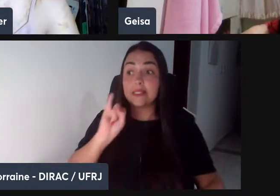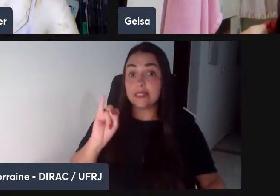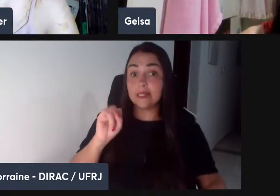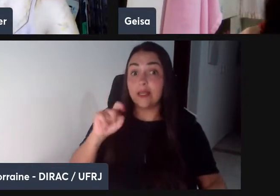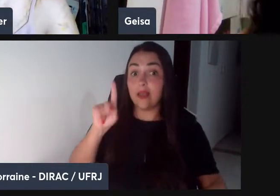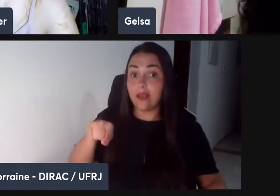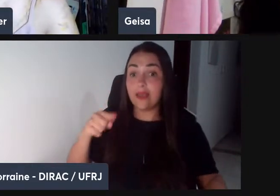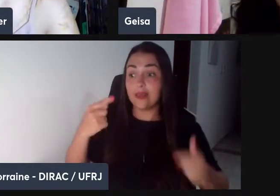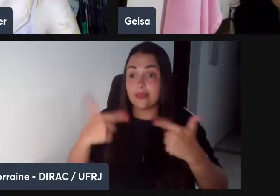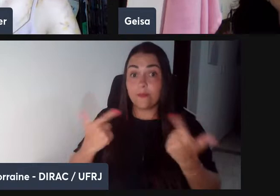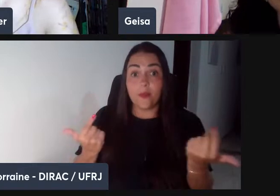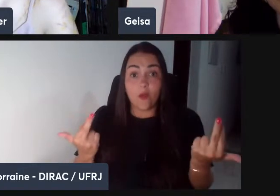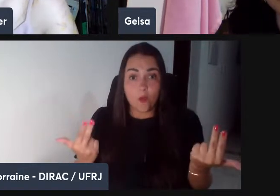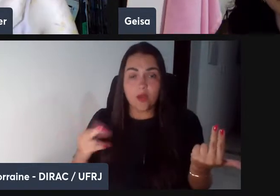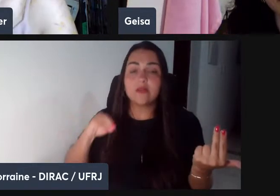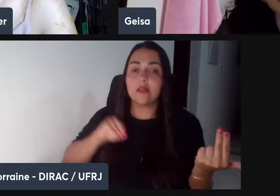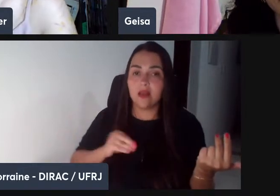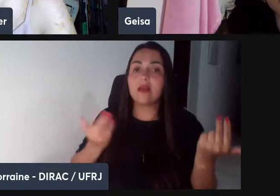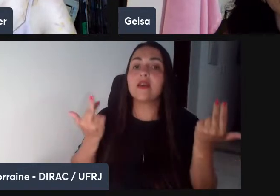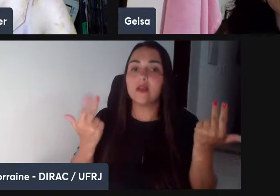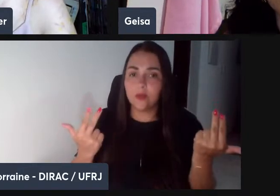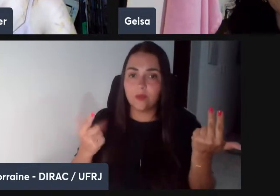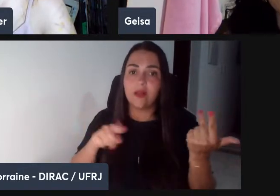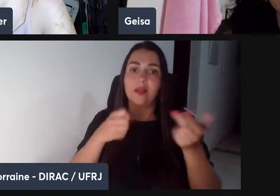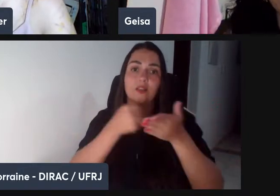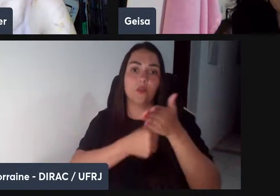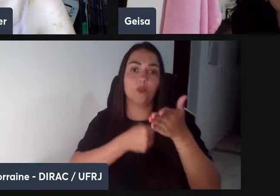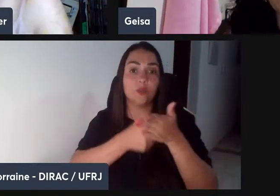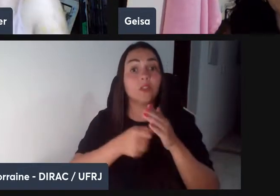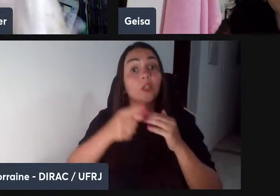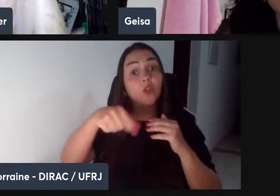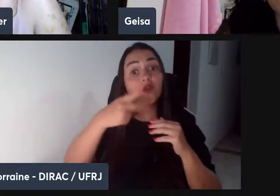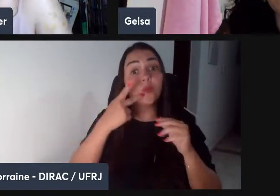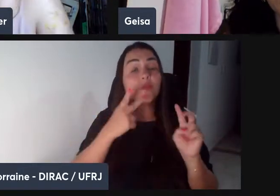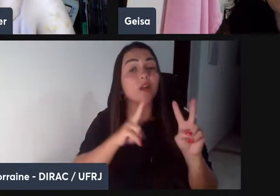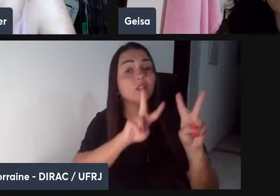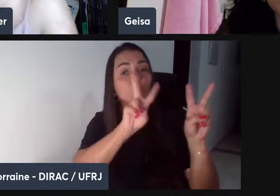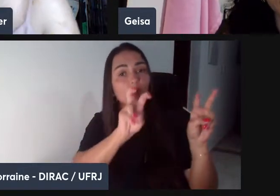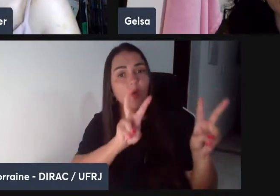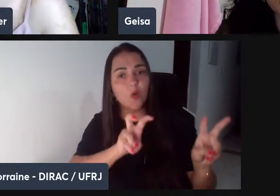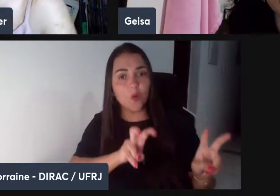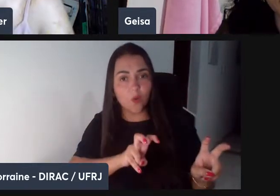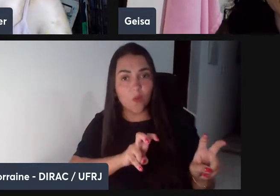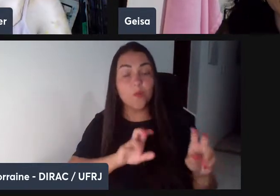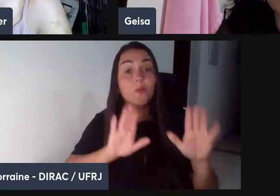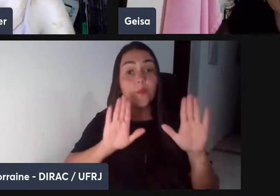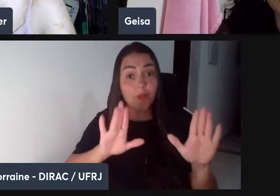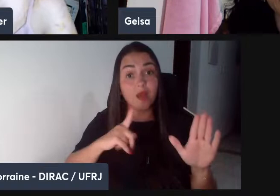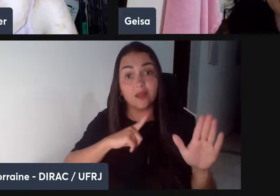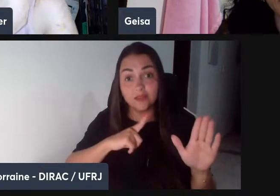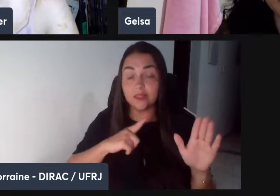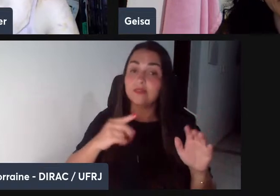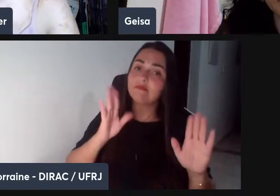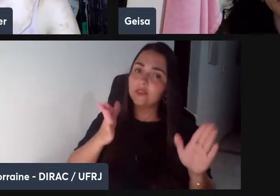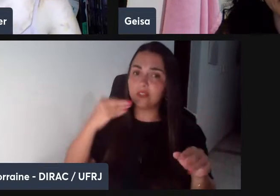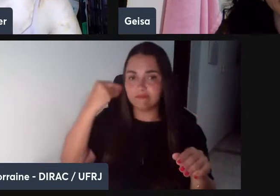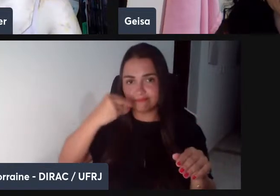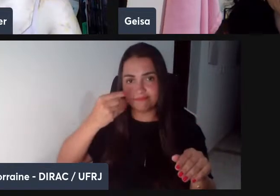de função, né? Então, a gente vai falar um pouco dessas questões aqui também, mas passando por aquilo que a gente